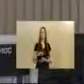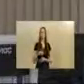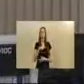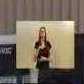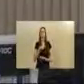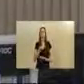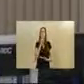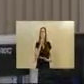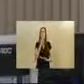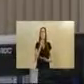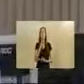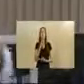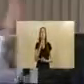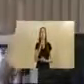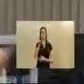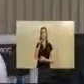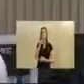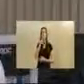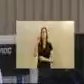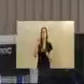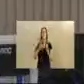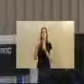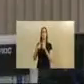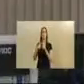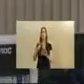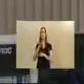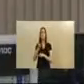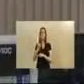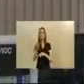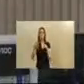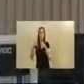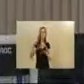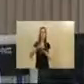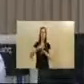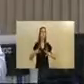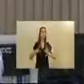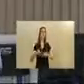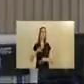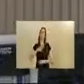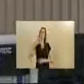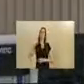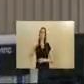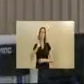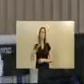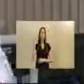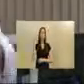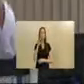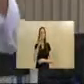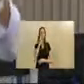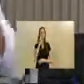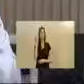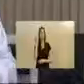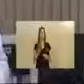mas possamos conhecer porque ao participar todos eles já são campeões mas estive lá no são bernardo no último sábado